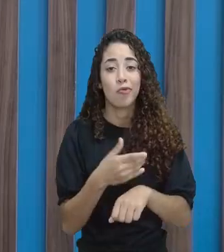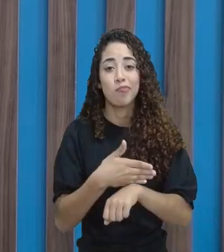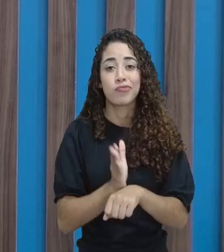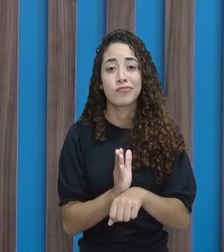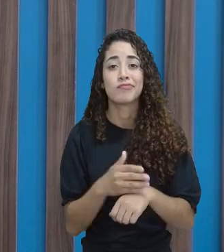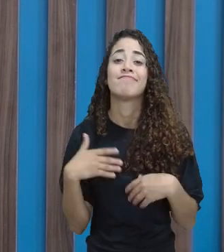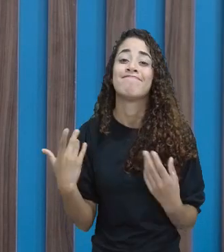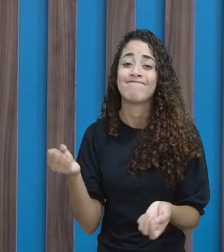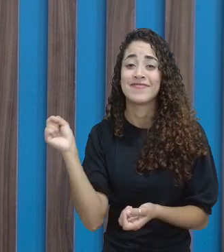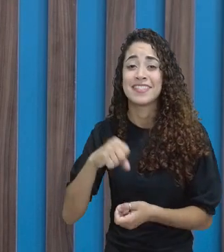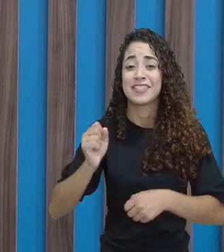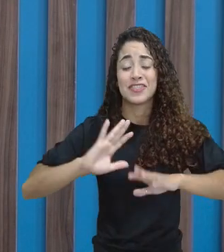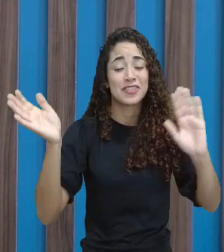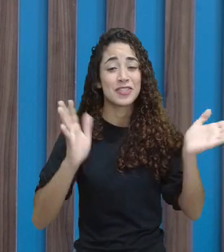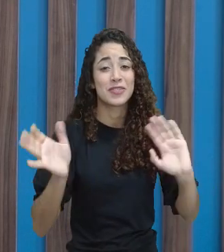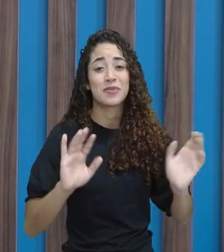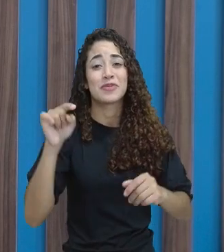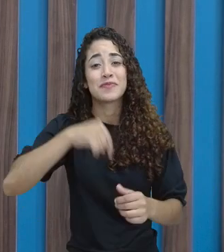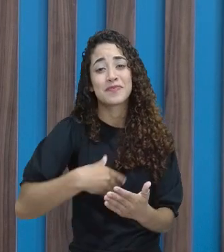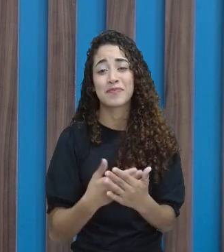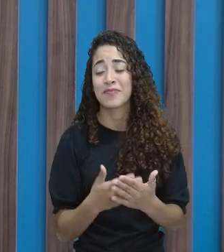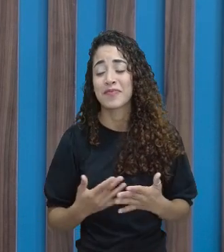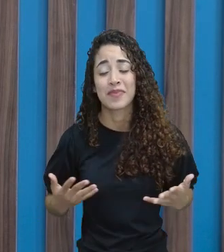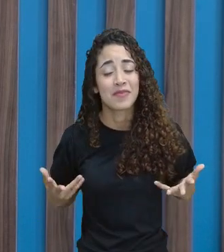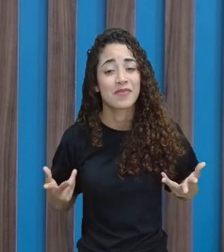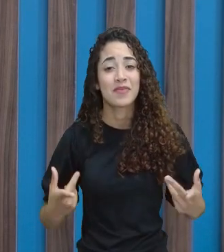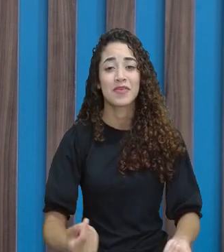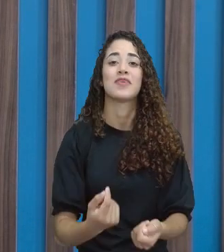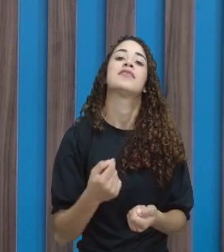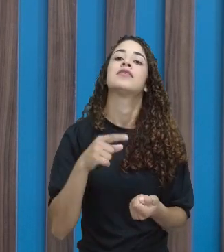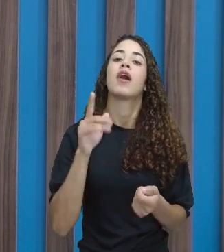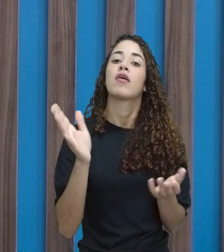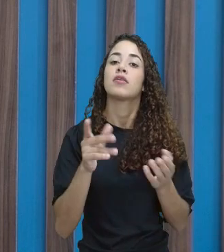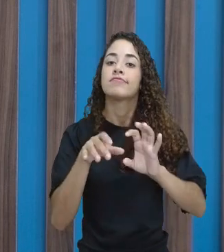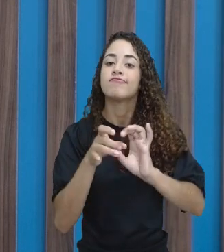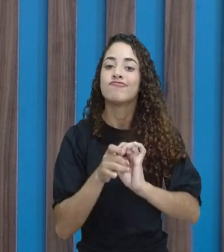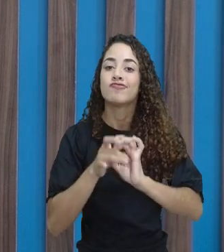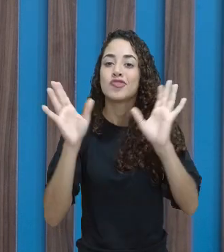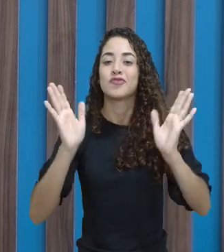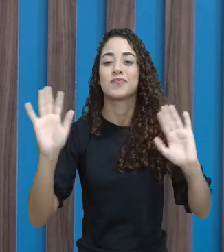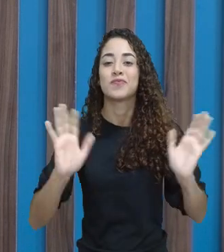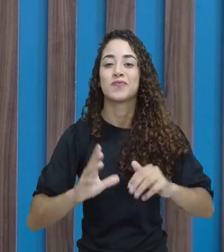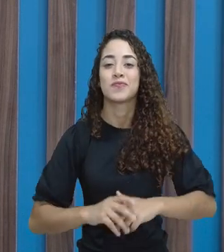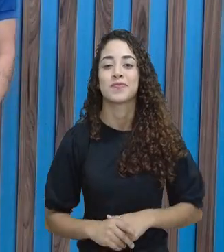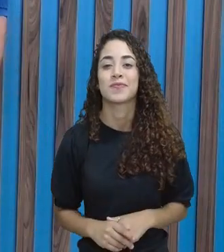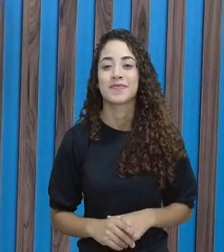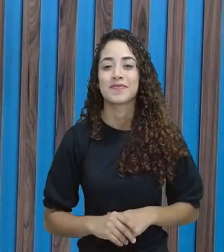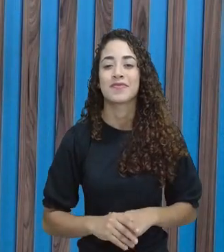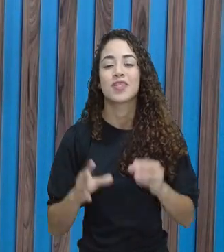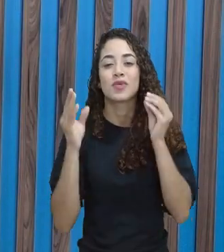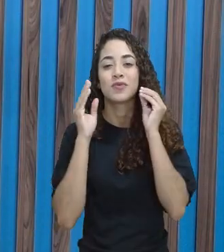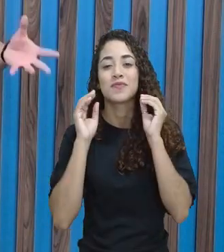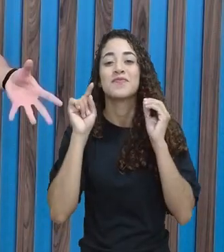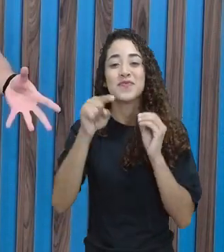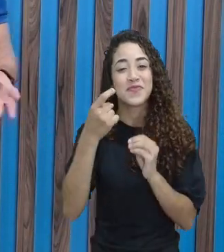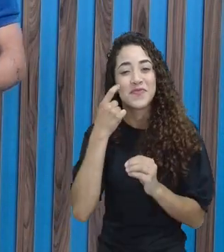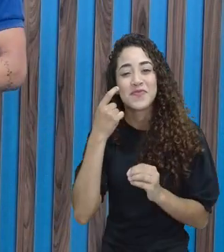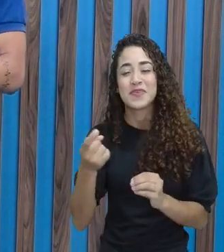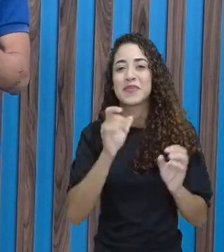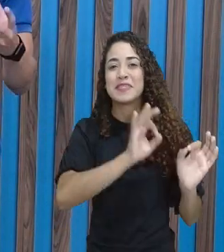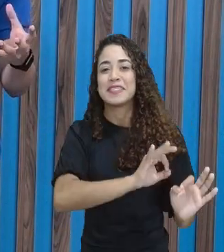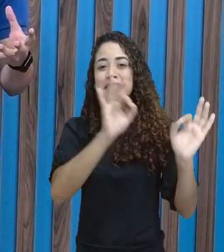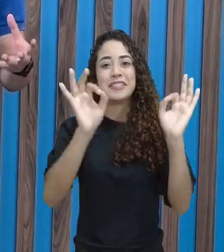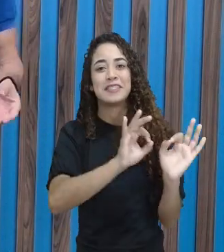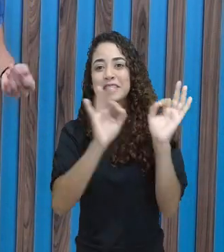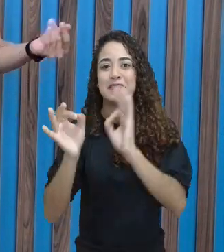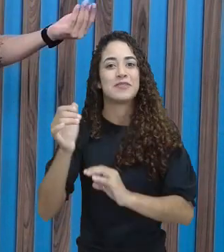Estouramos, professor. Então, tchau, tchau, pessoal. Essa aula maravilhosa fica aí disponível também, viu? Tchau, tchau. Vejam quantas vezes quiserem, mandem para